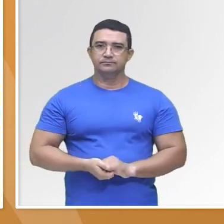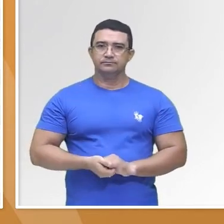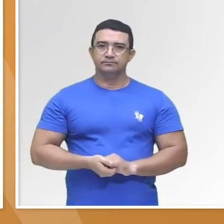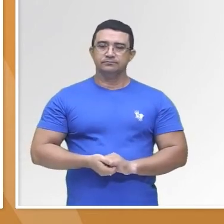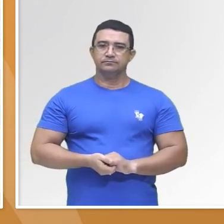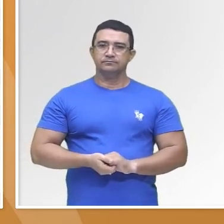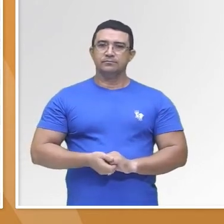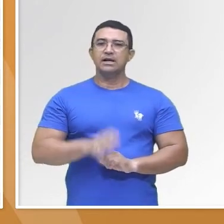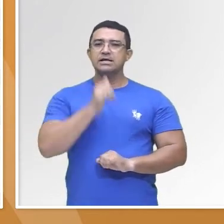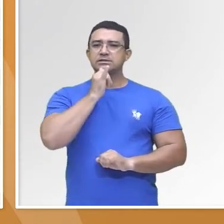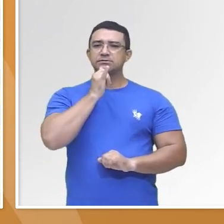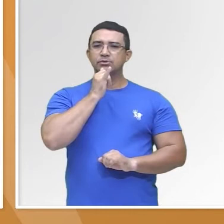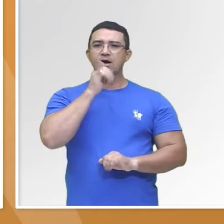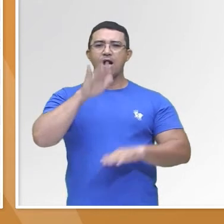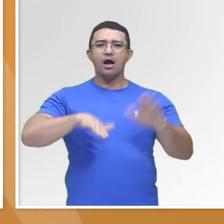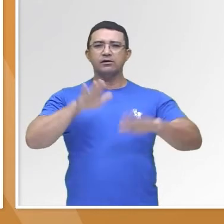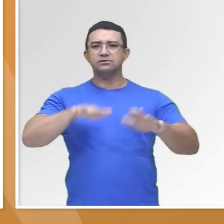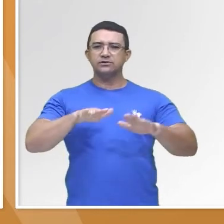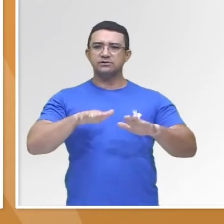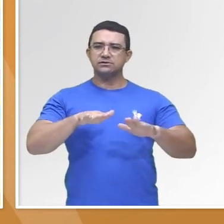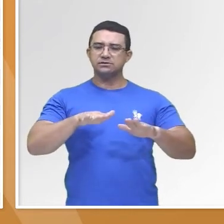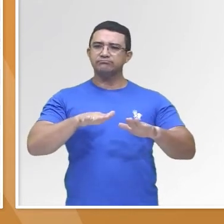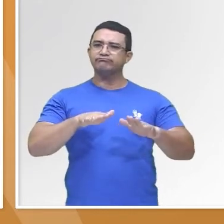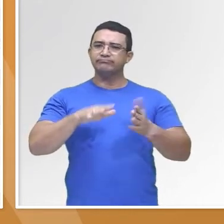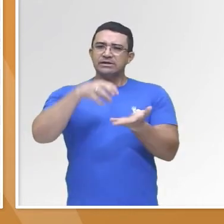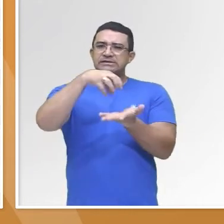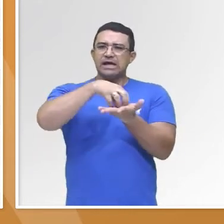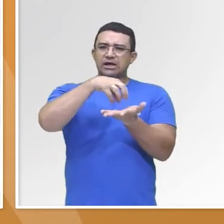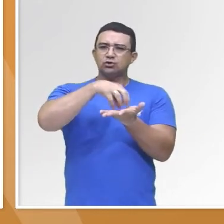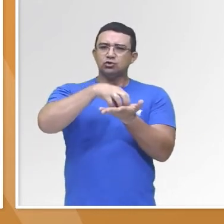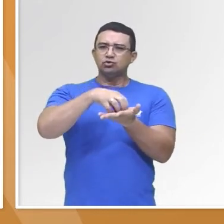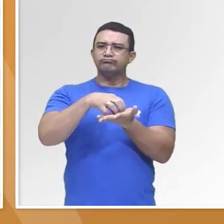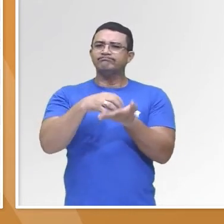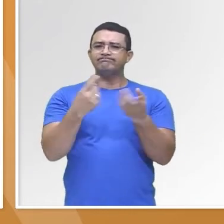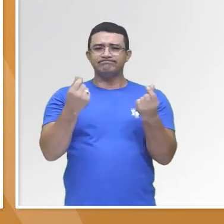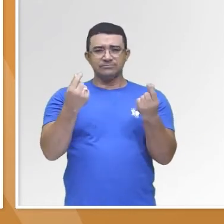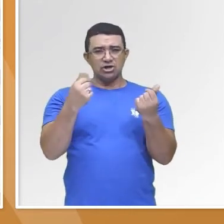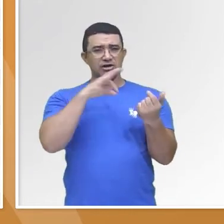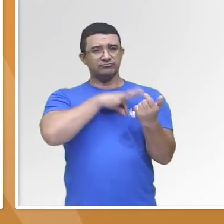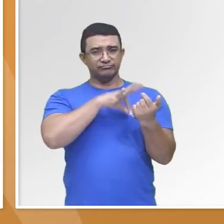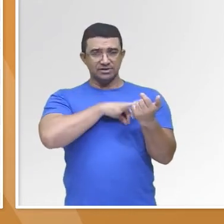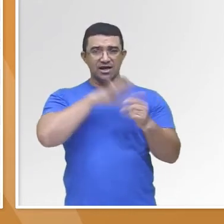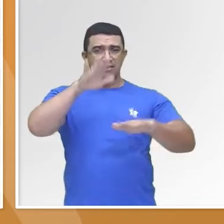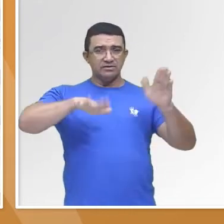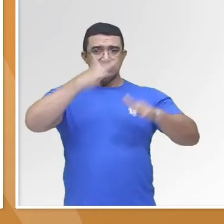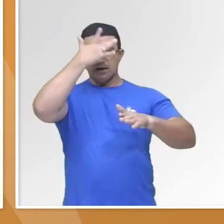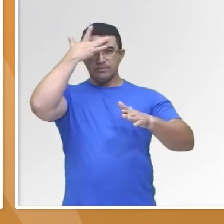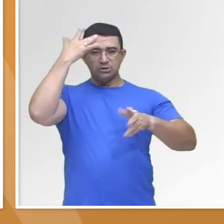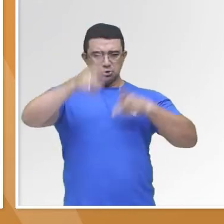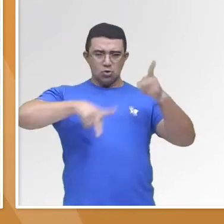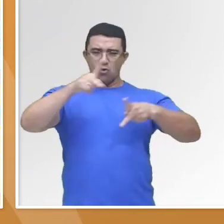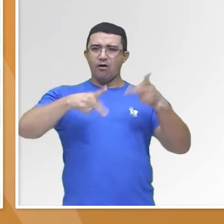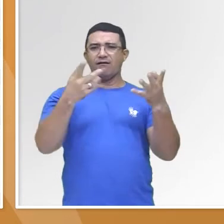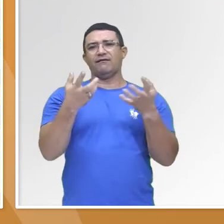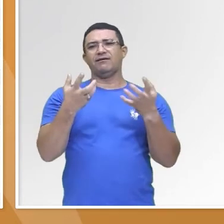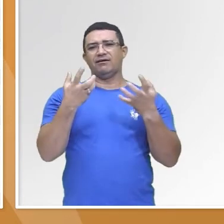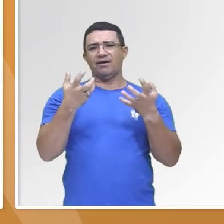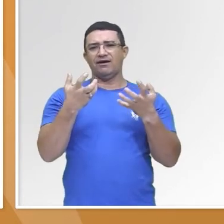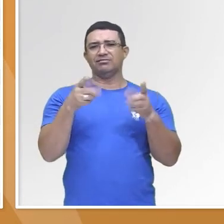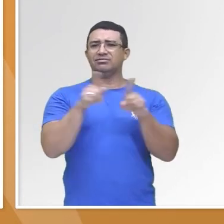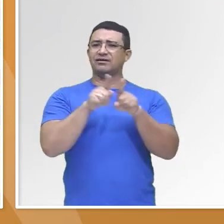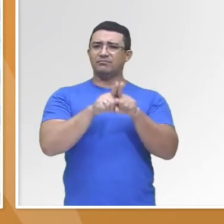mesmo essa questão de concentração de renda, ela pode fazer com que a população tente, né,